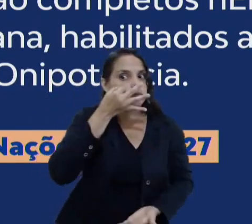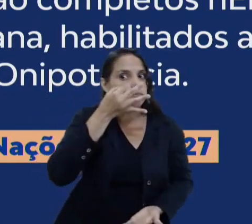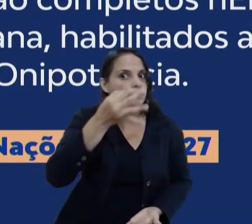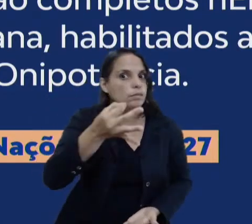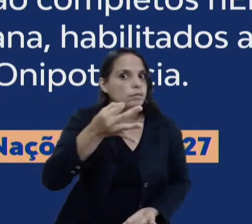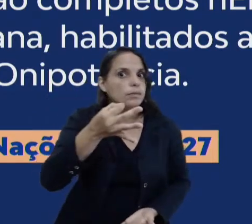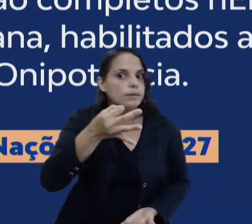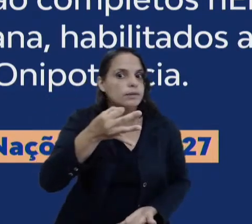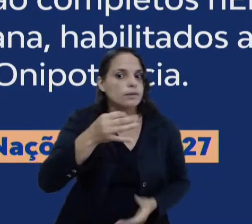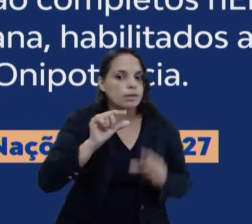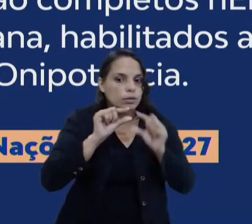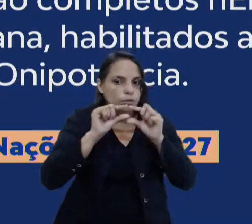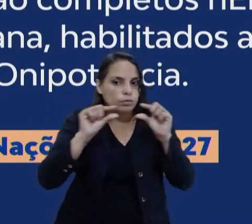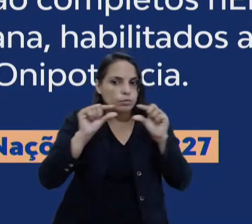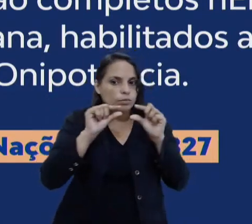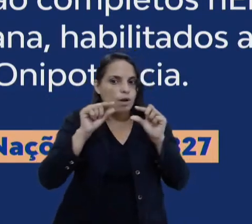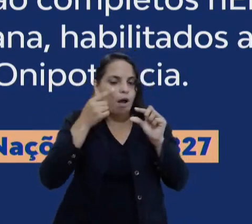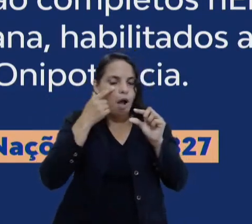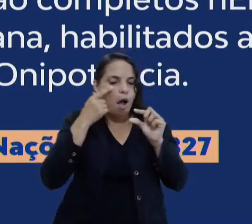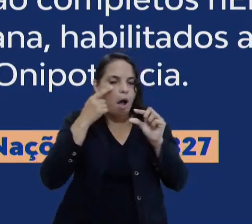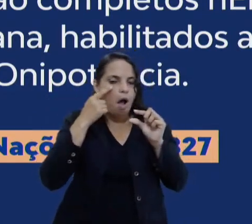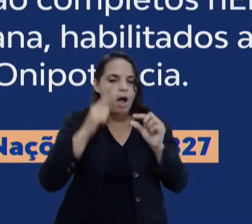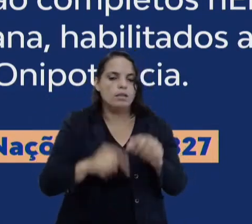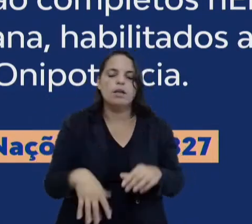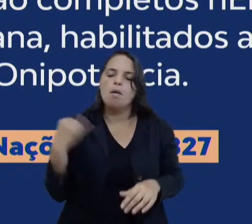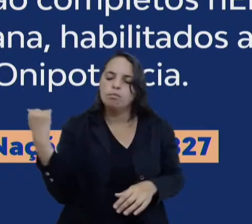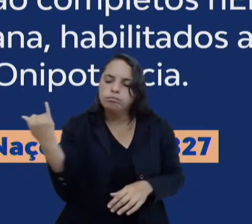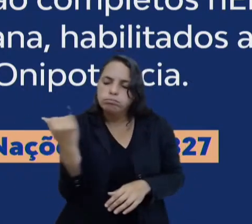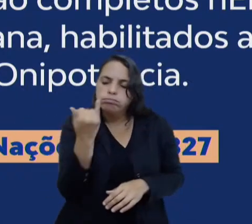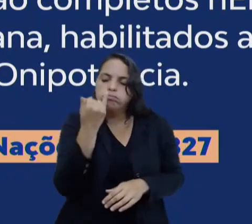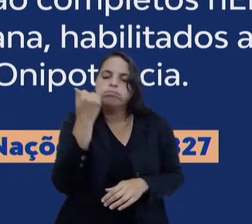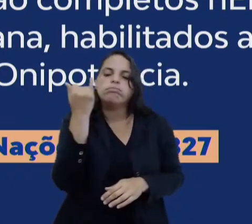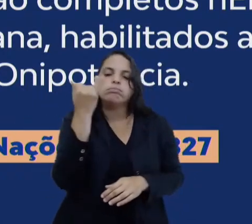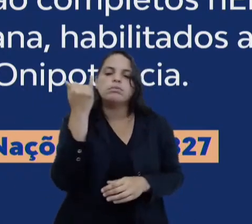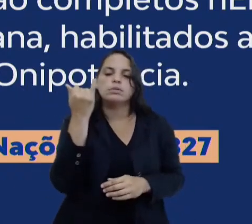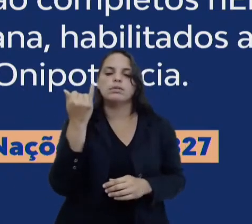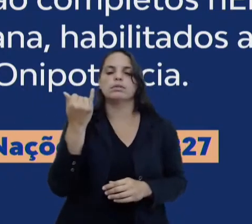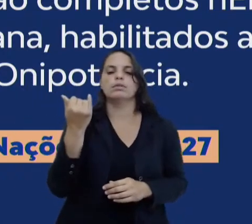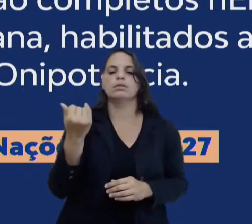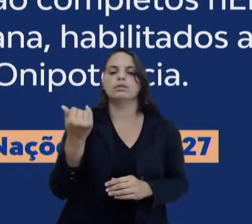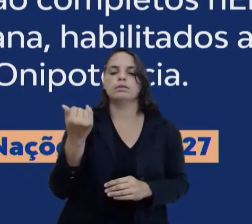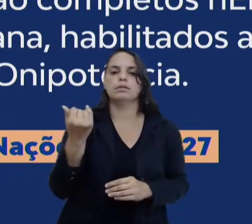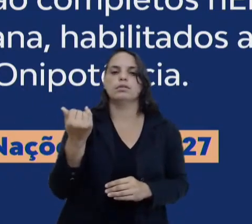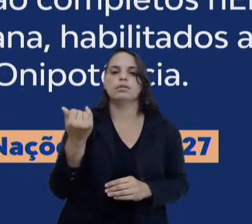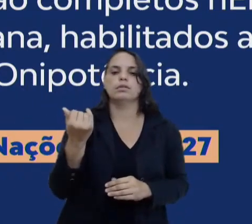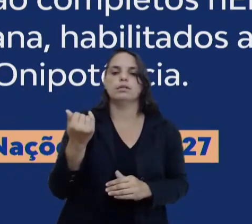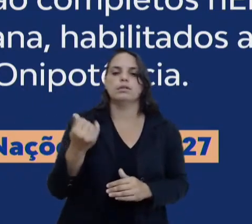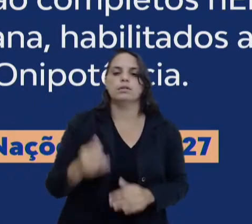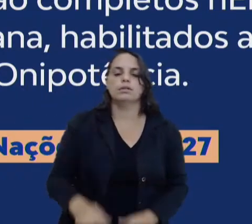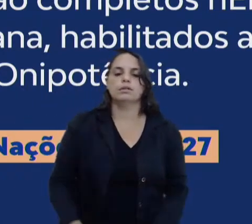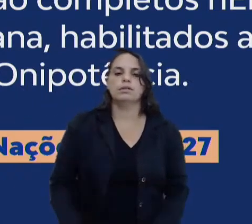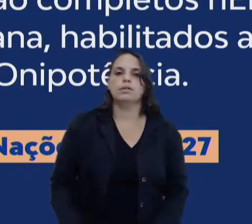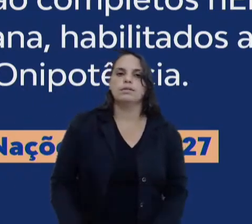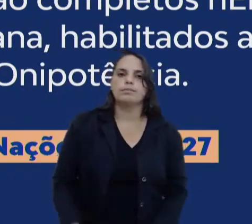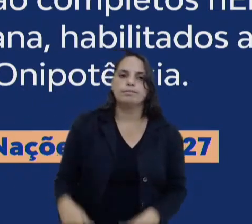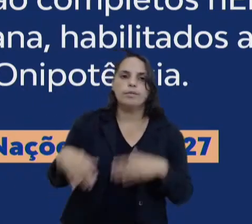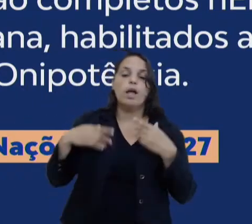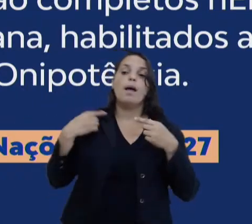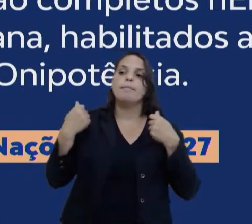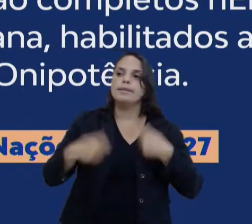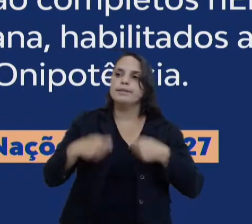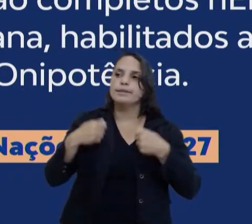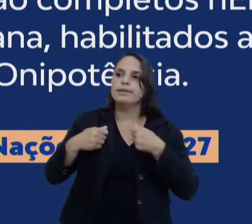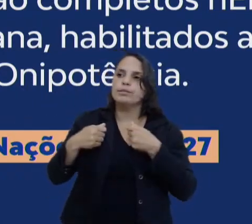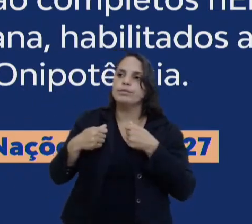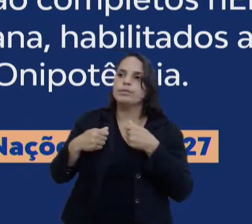do parágrafo. Esse é muito importante também. Mediante a cooperação com Cristo. O que quer dizer